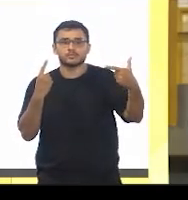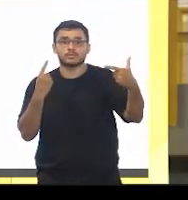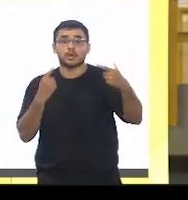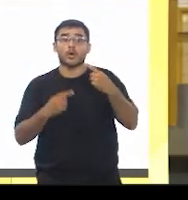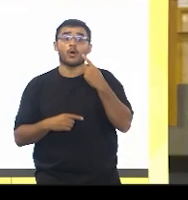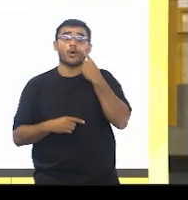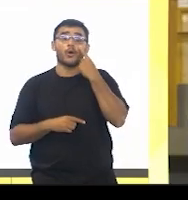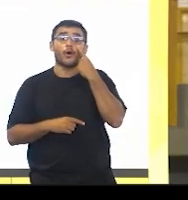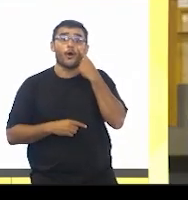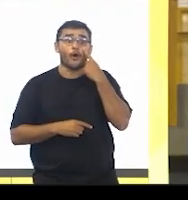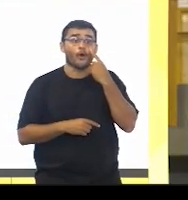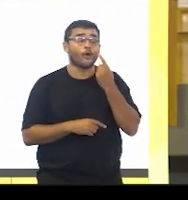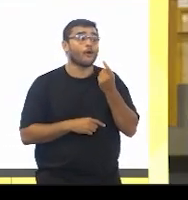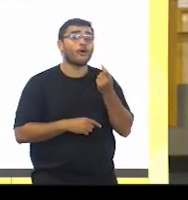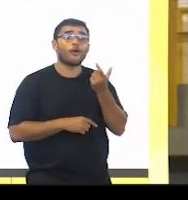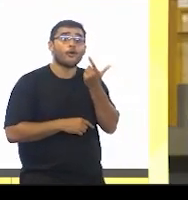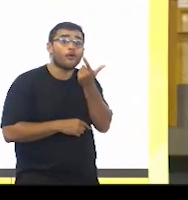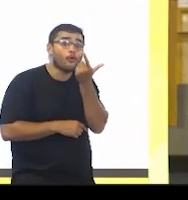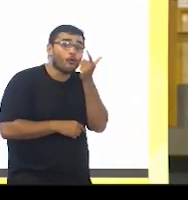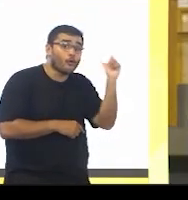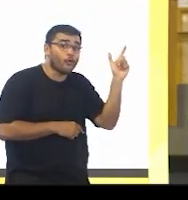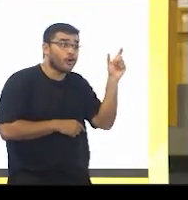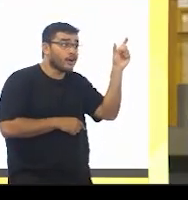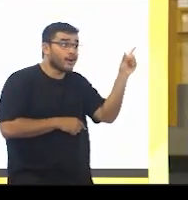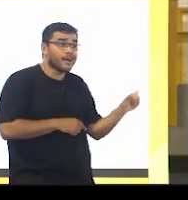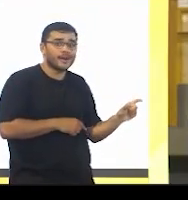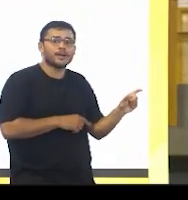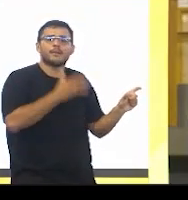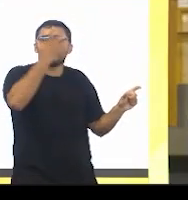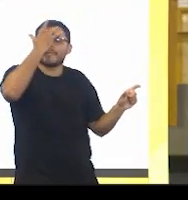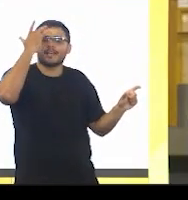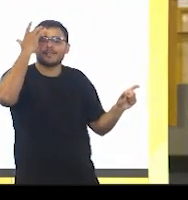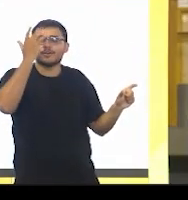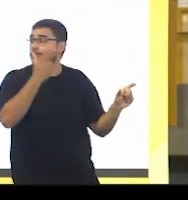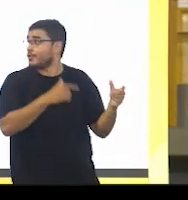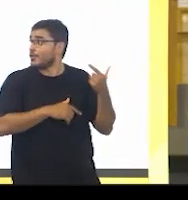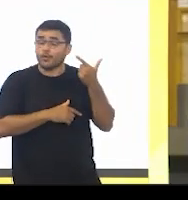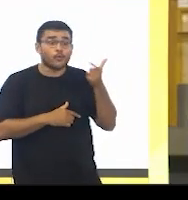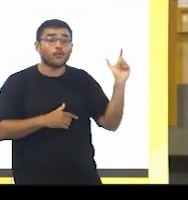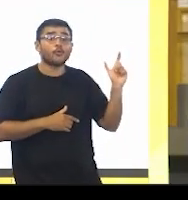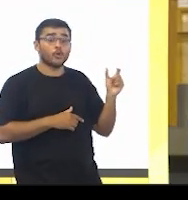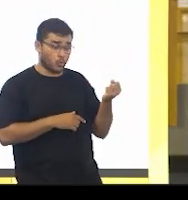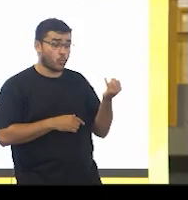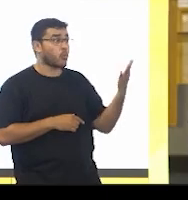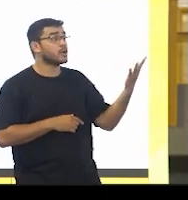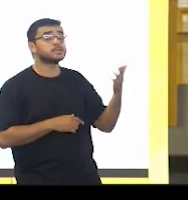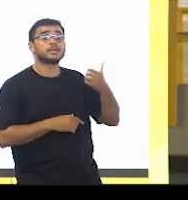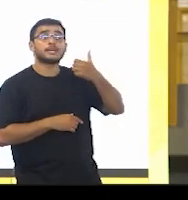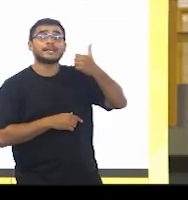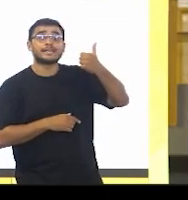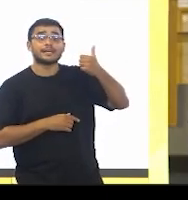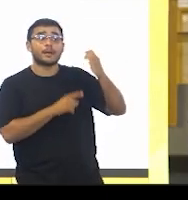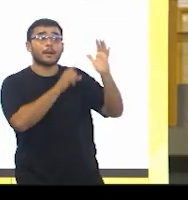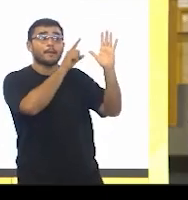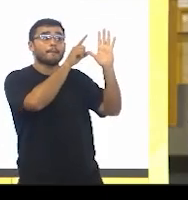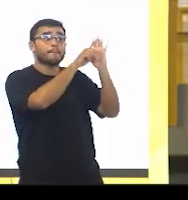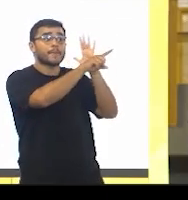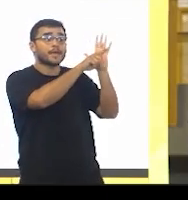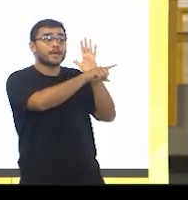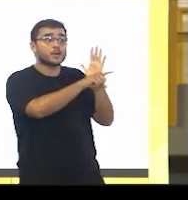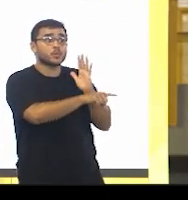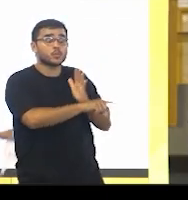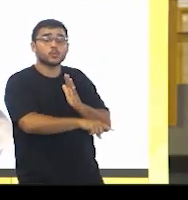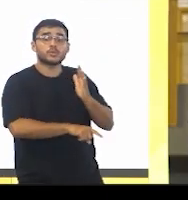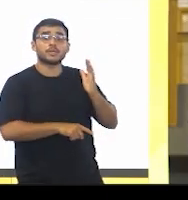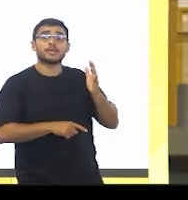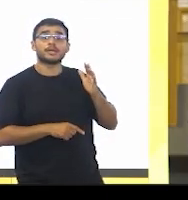Enquanto nós temos outro aluno que acertou 16 questões. Bebês, olhe para